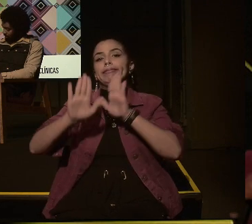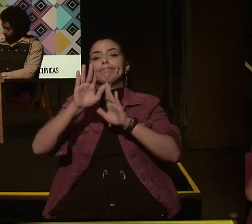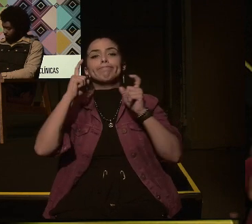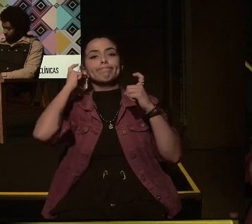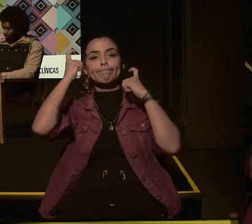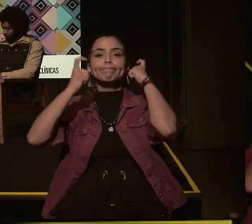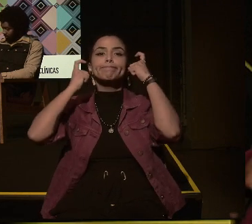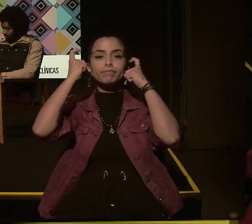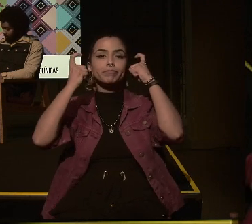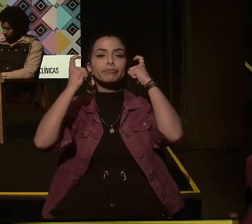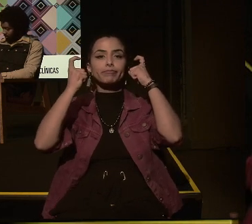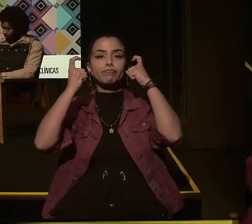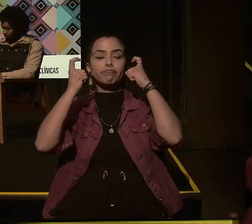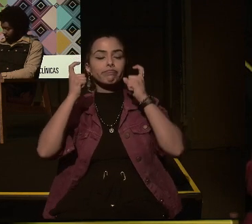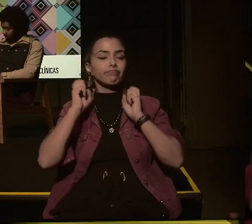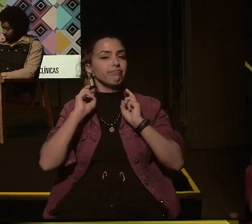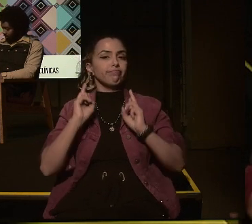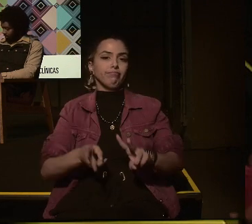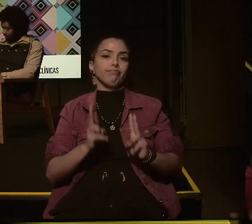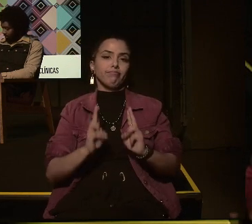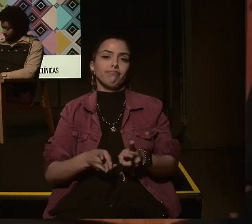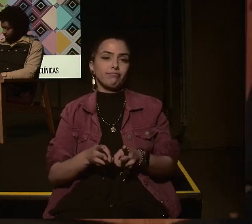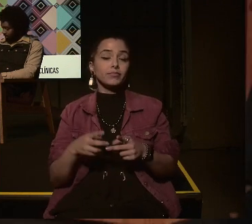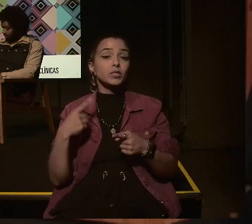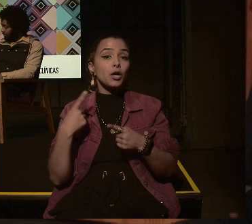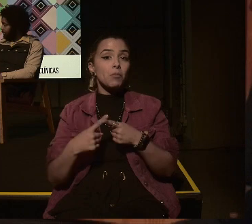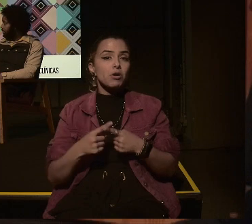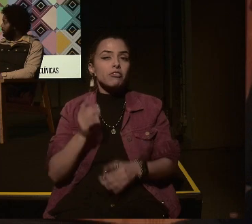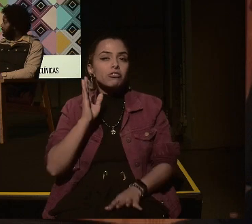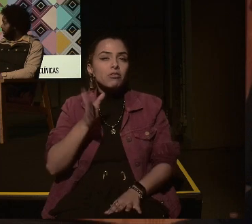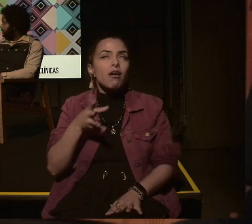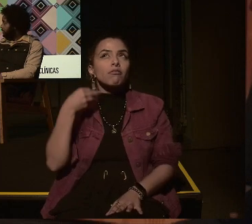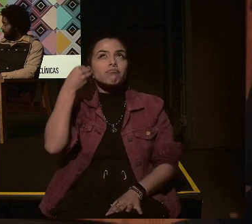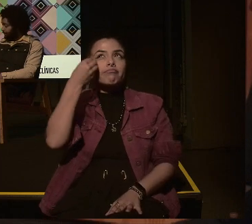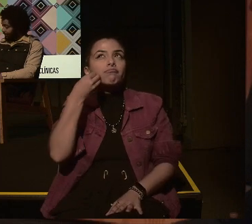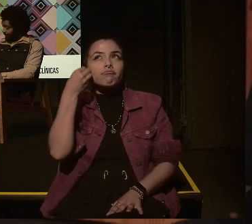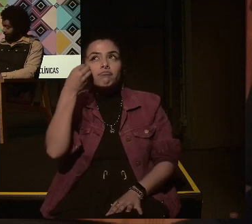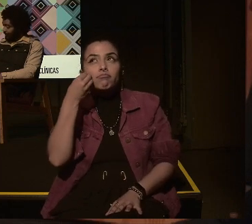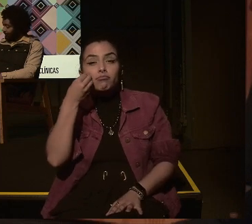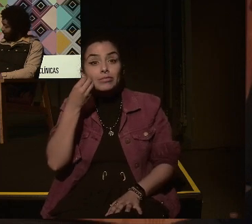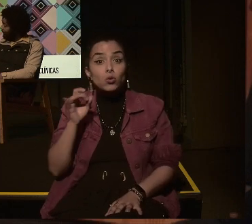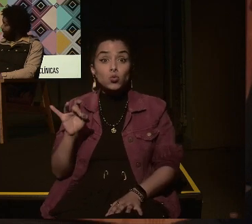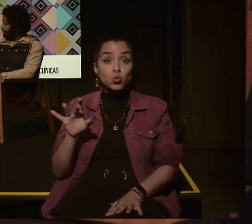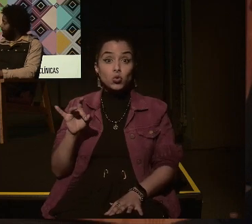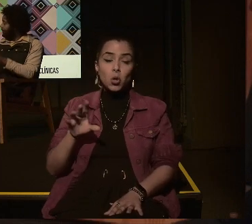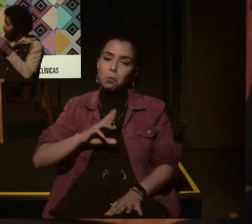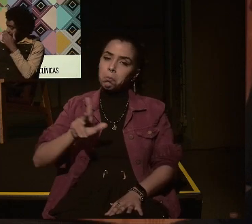E algo que ela só experimenta, não sei se só, mas que ela muitas vezes experimenta